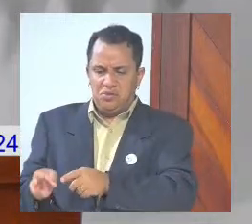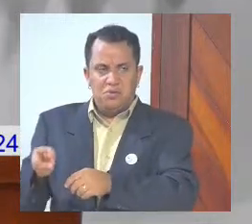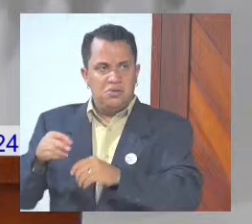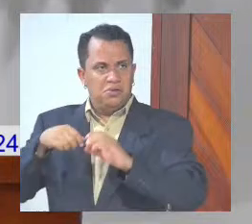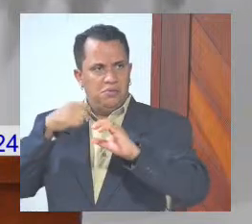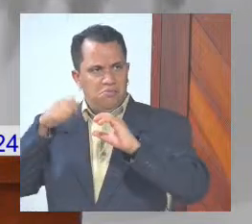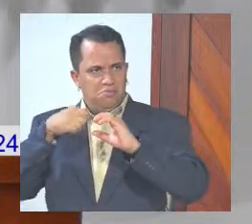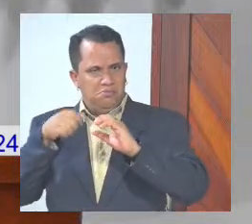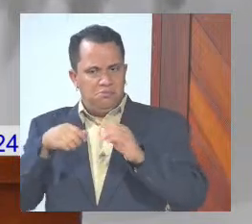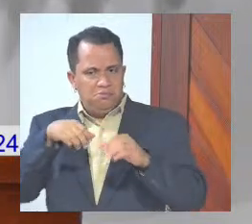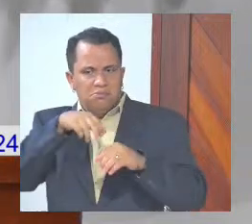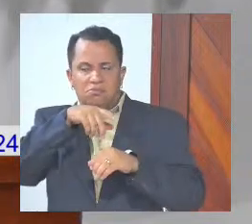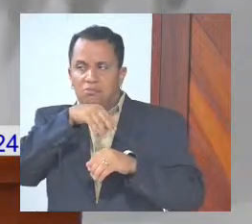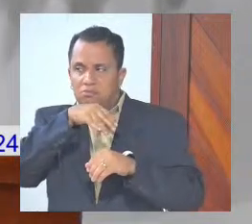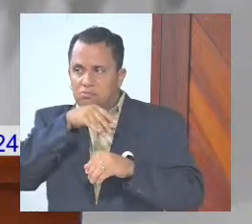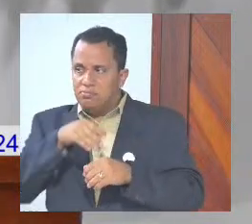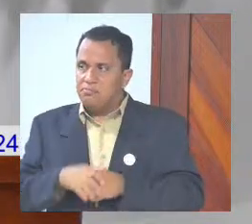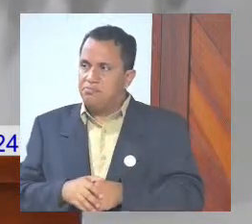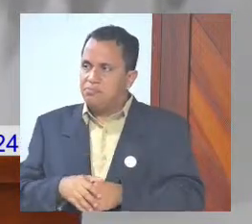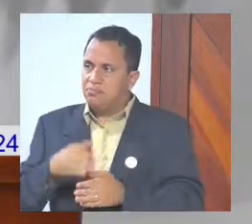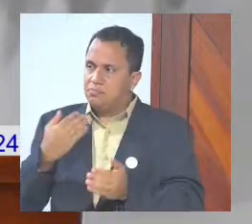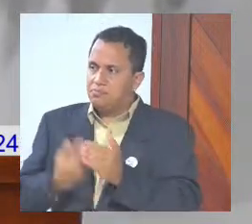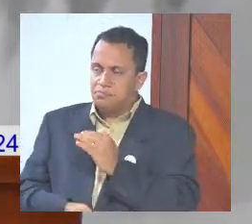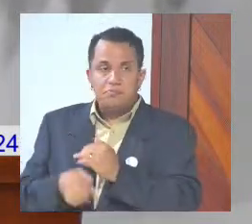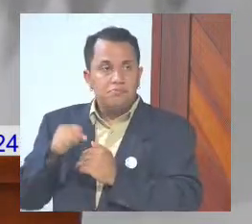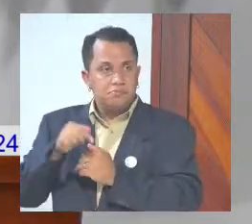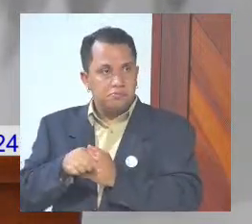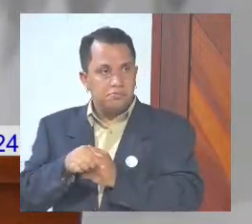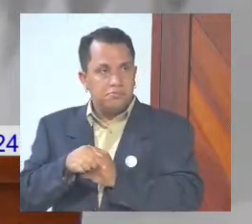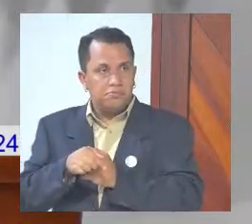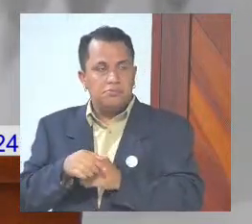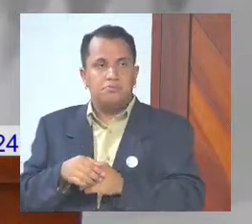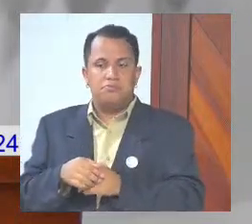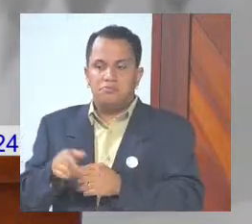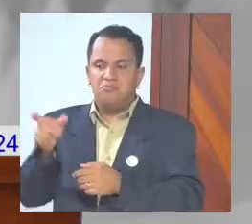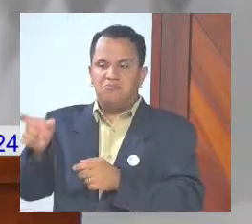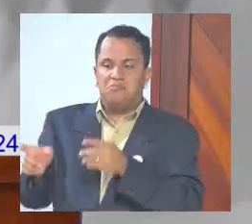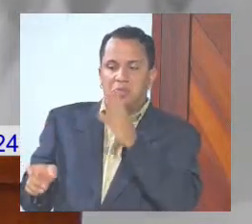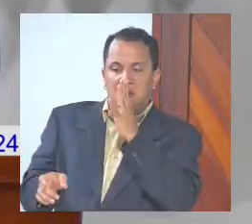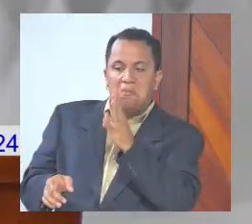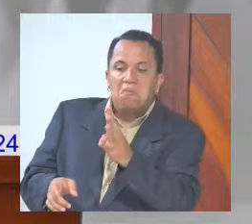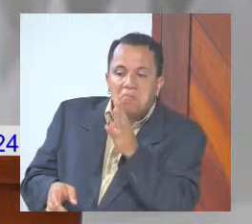imprensa podre que nós temos aqui no município de Pinheiro, uma imprensa julgadora